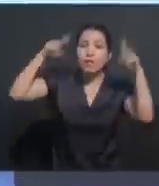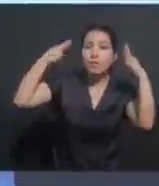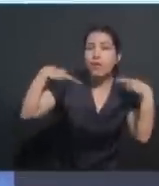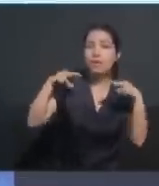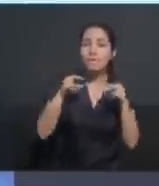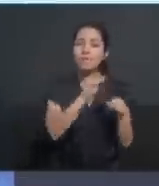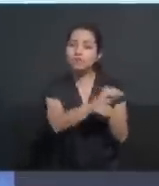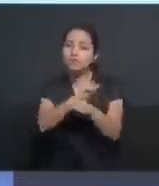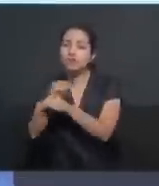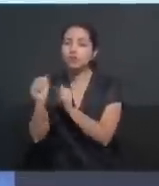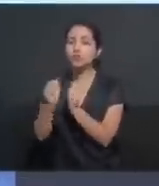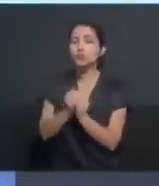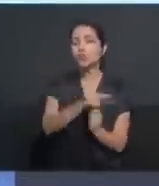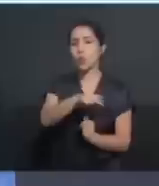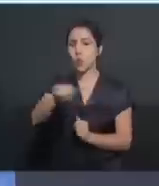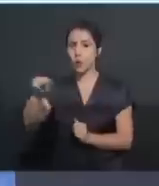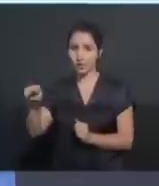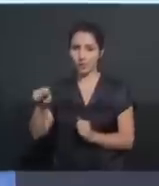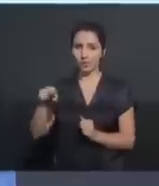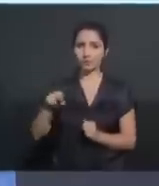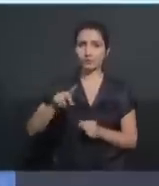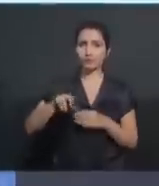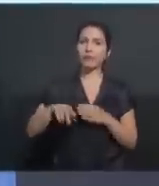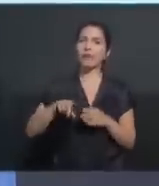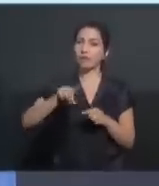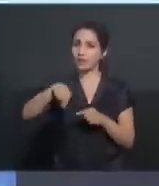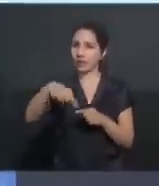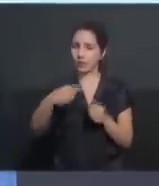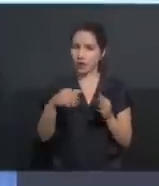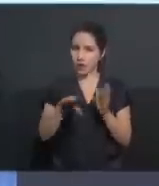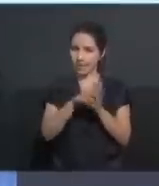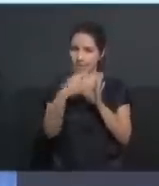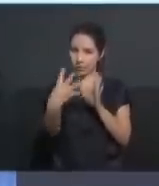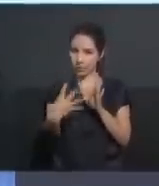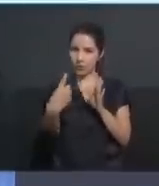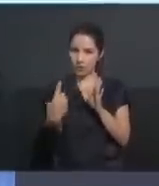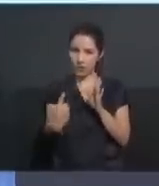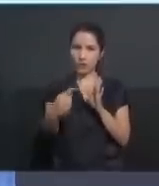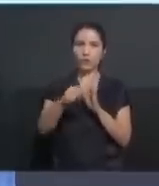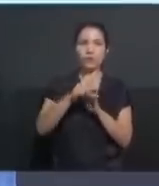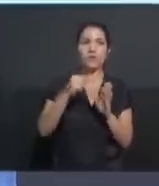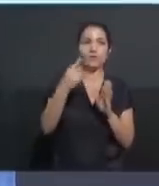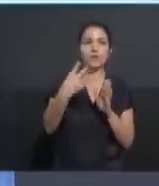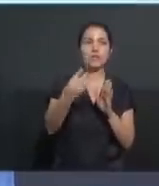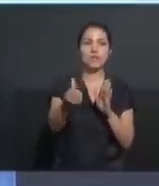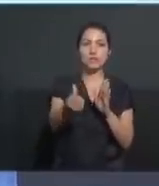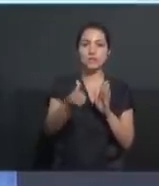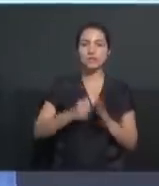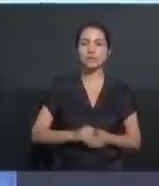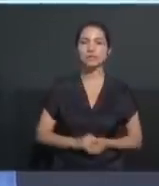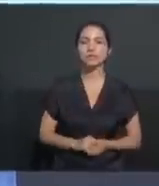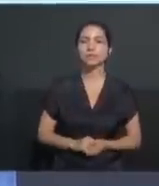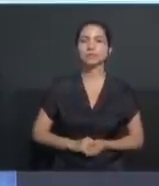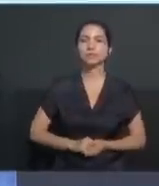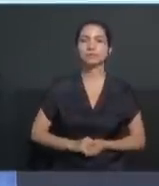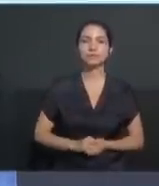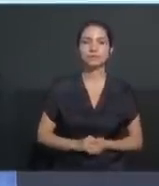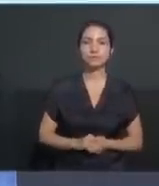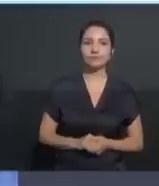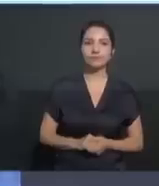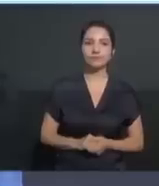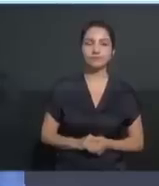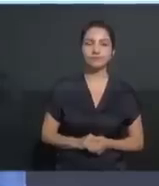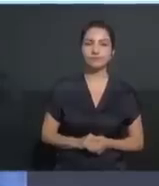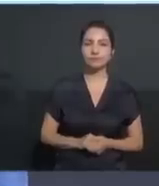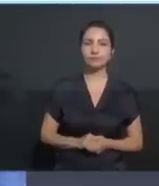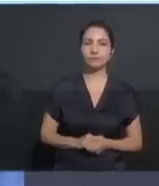seus irmãos. Agora vai no capítulo 41, verso 46. 41,